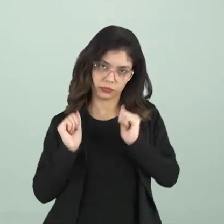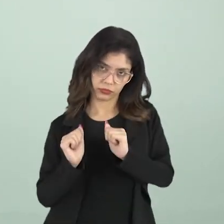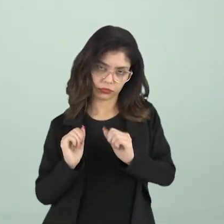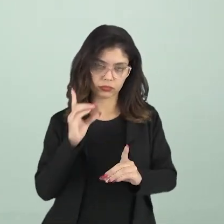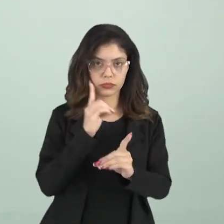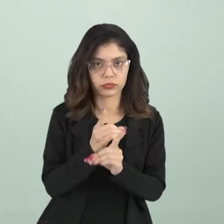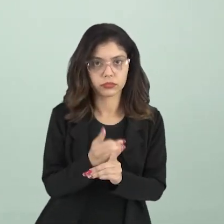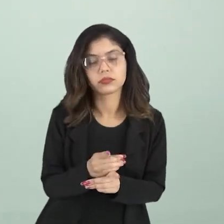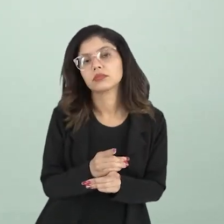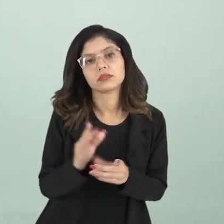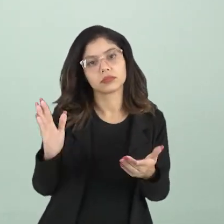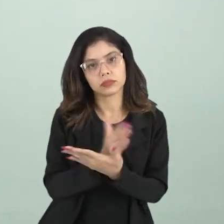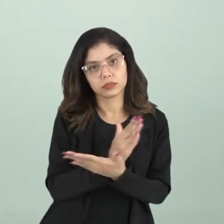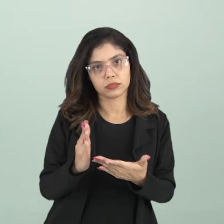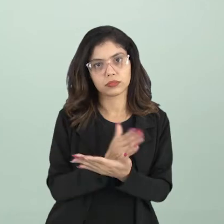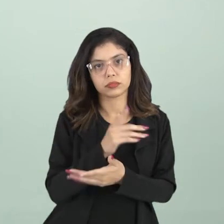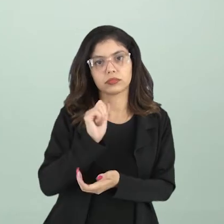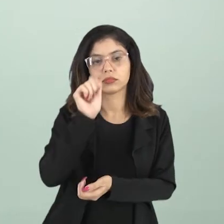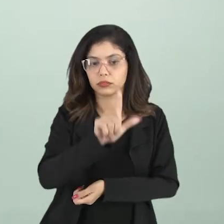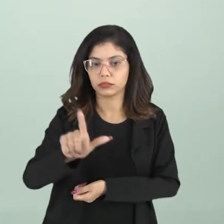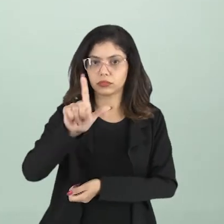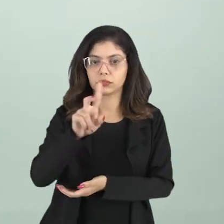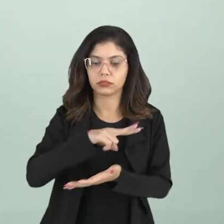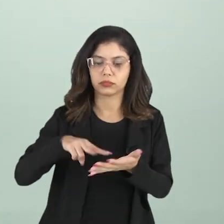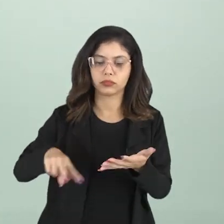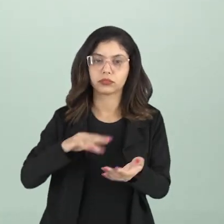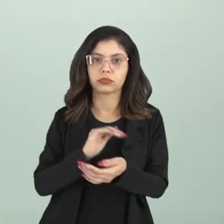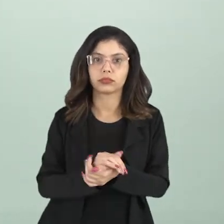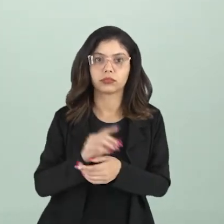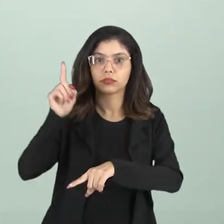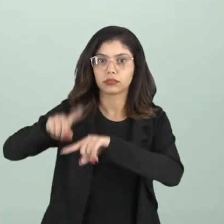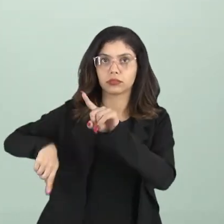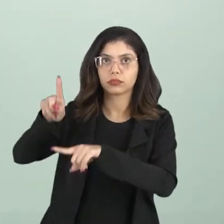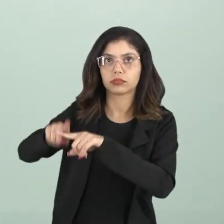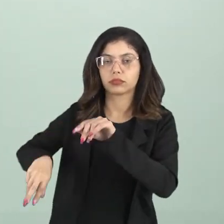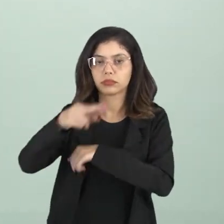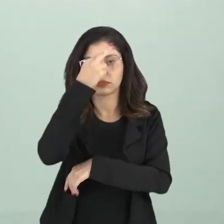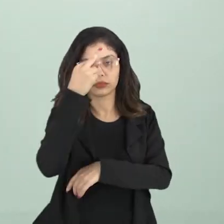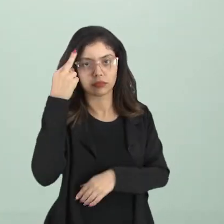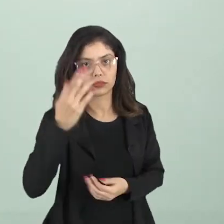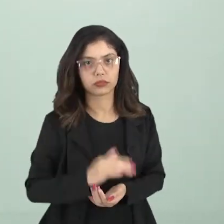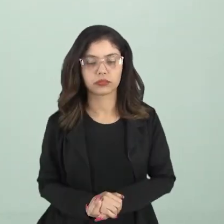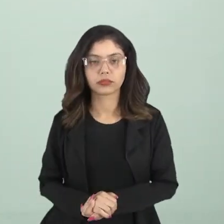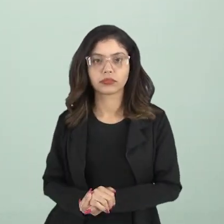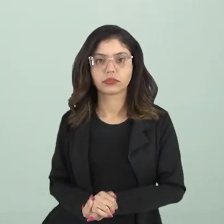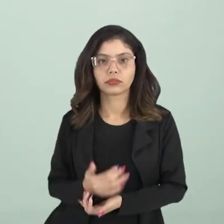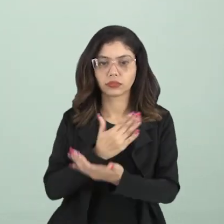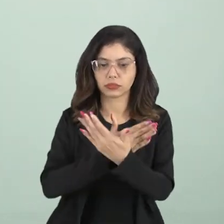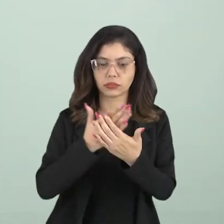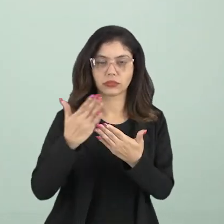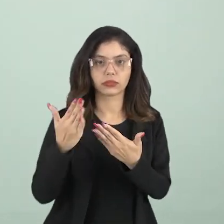também identificar em algumas literaturas, o materialismo histórico.